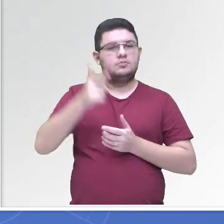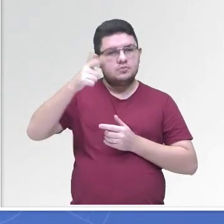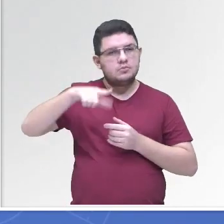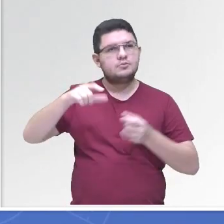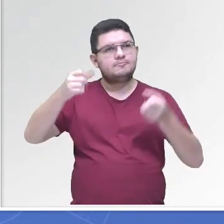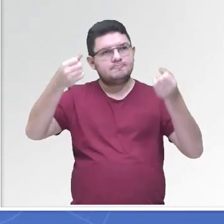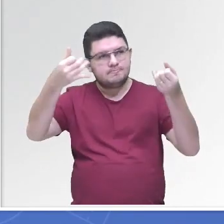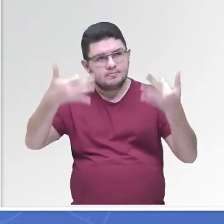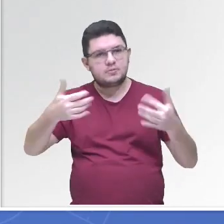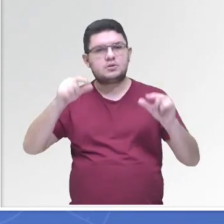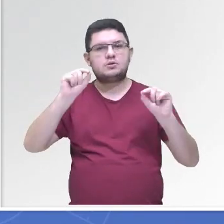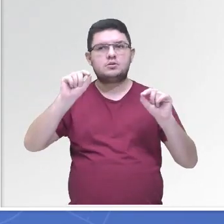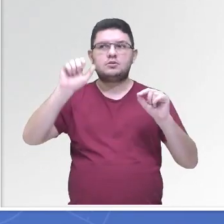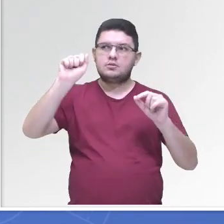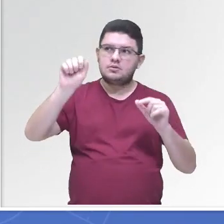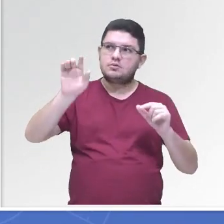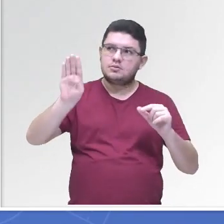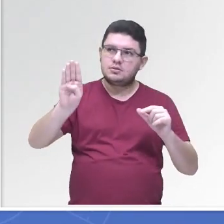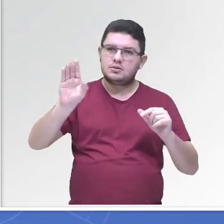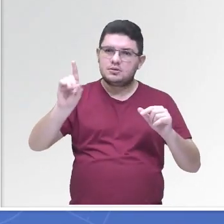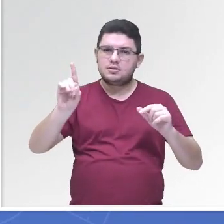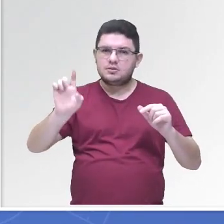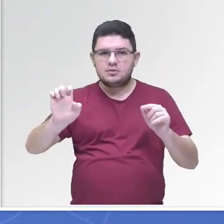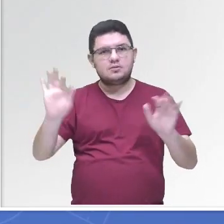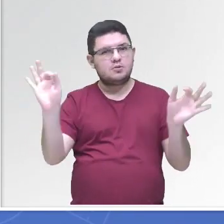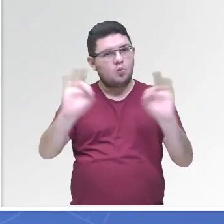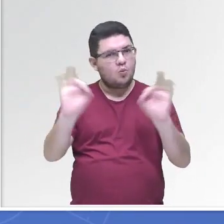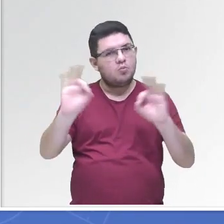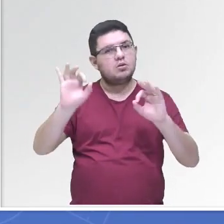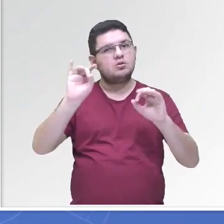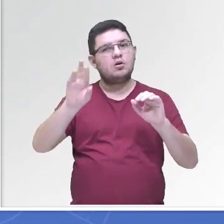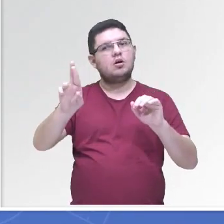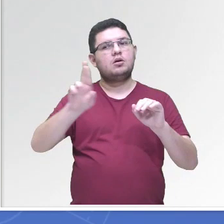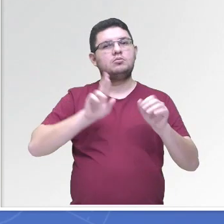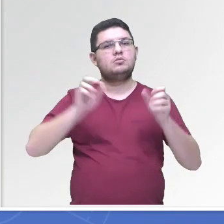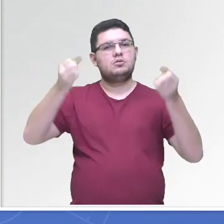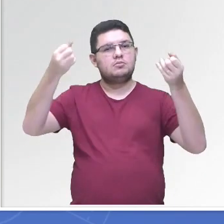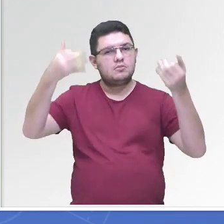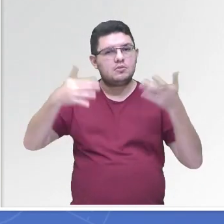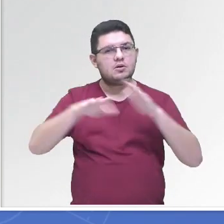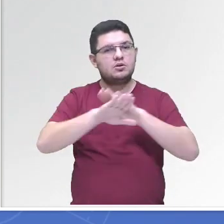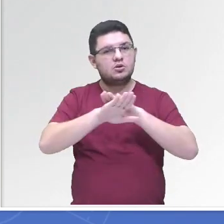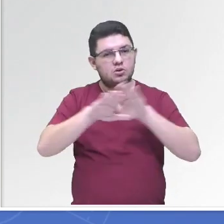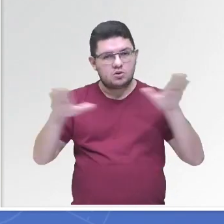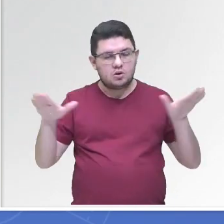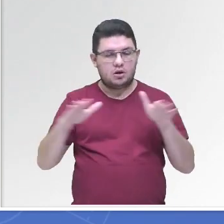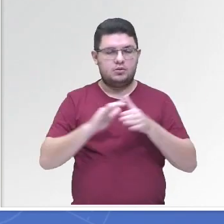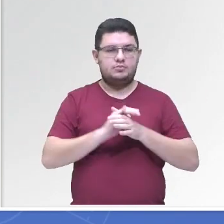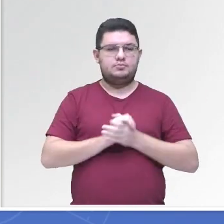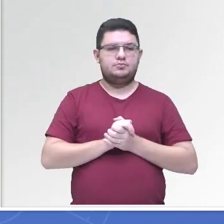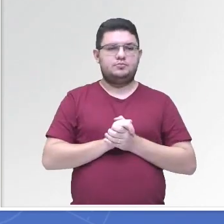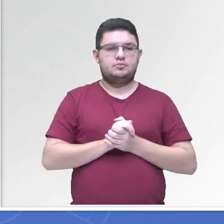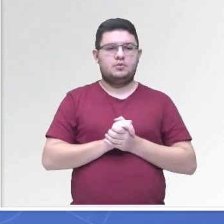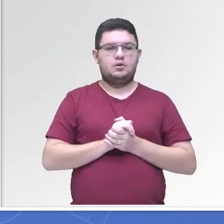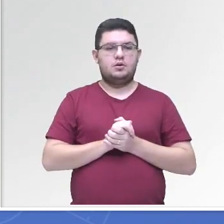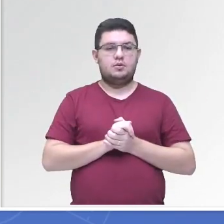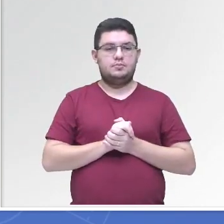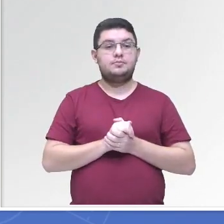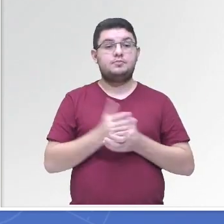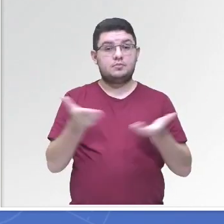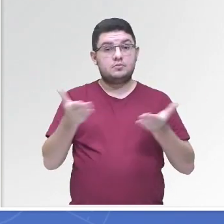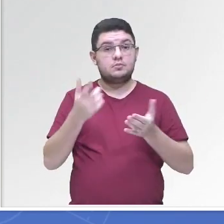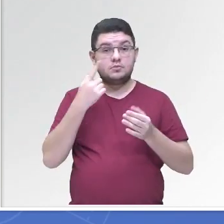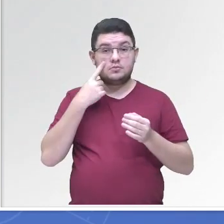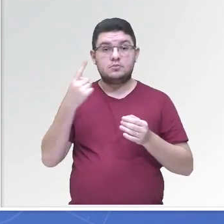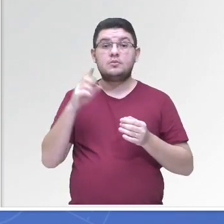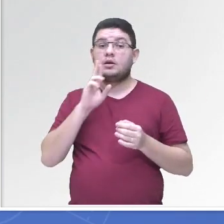é para responder, tá? Acho que só, né? Pelo que a gente tem aqui de respostas. Podemos ir para as